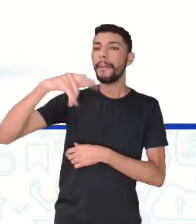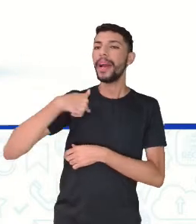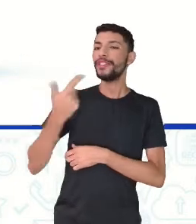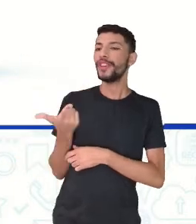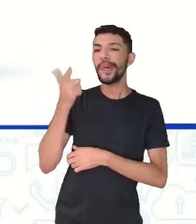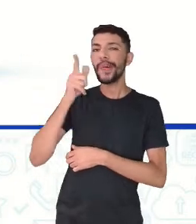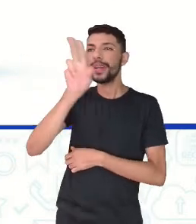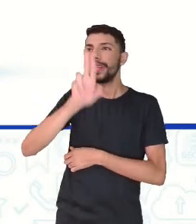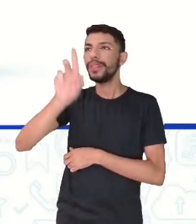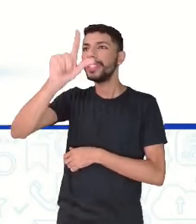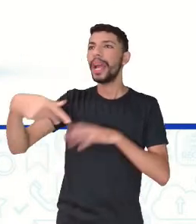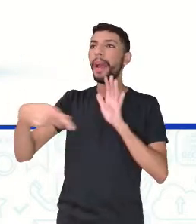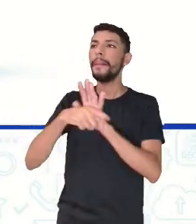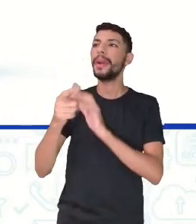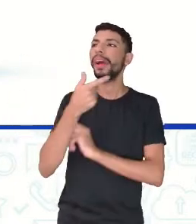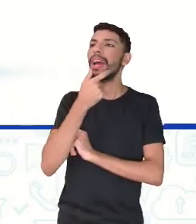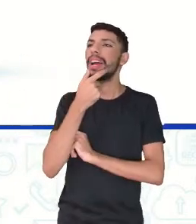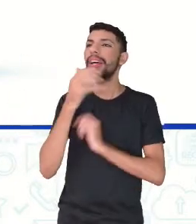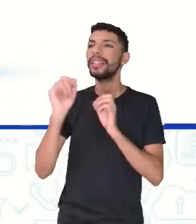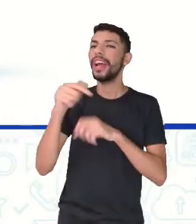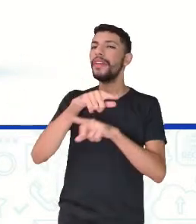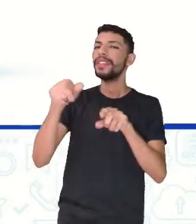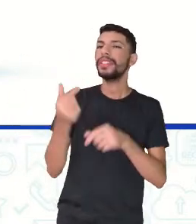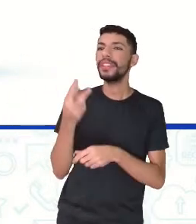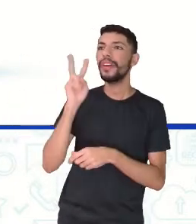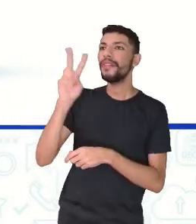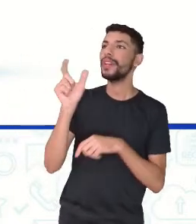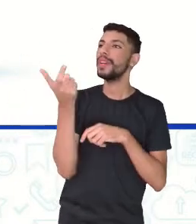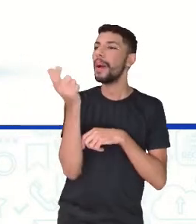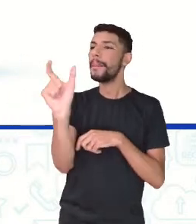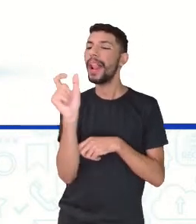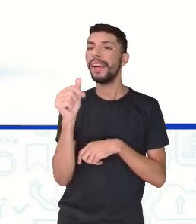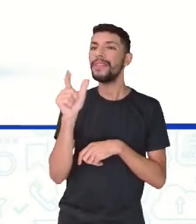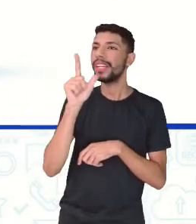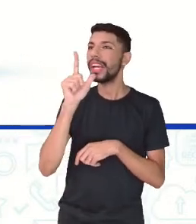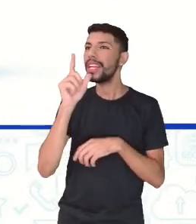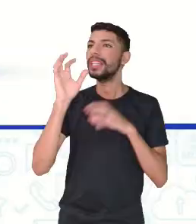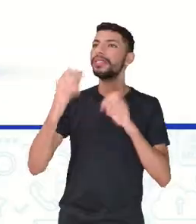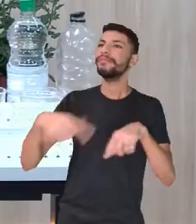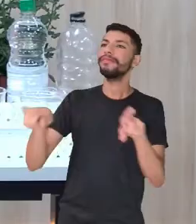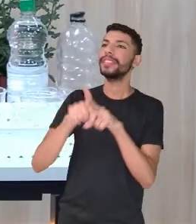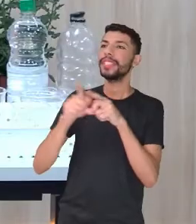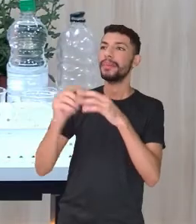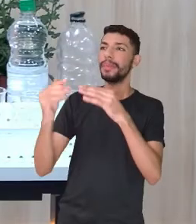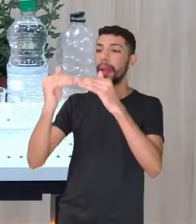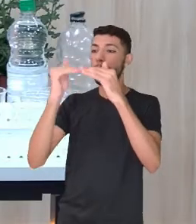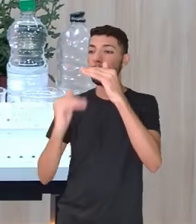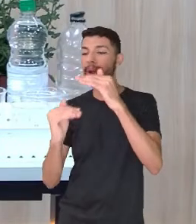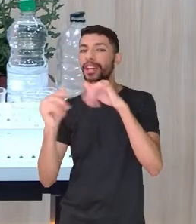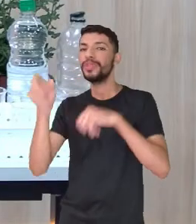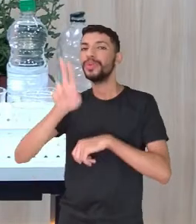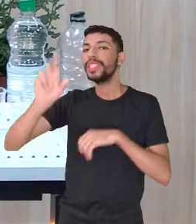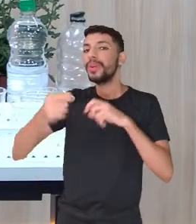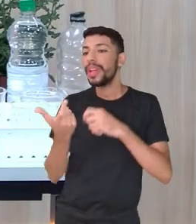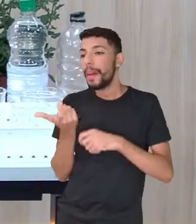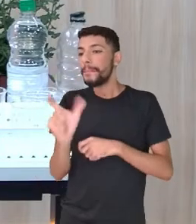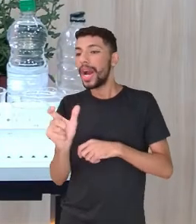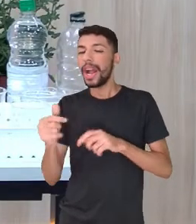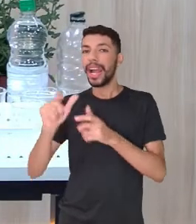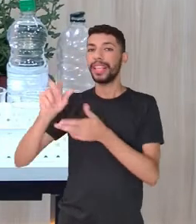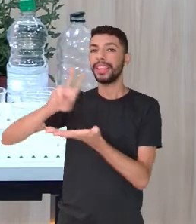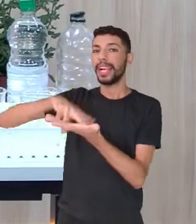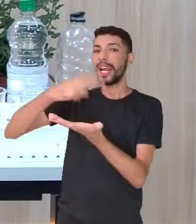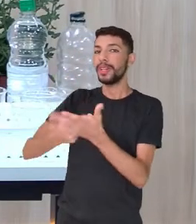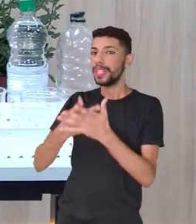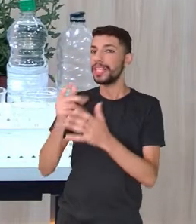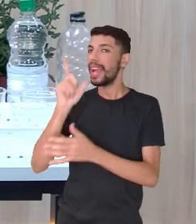a palavrinha como escreve em inglês, e eu coloquei embaixo a tradução para ninguém ter dúvida, tá certo? Mas isso aí